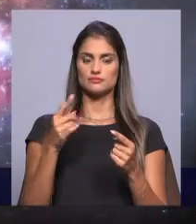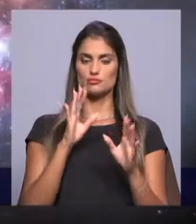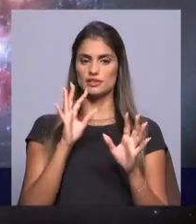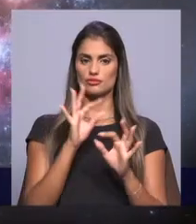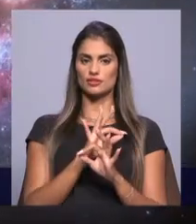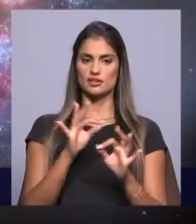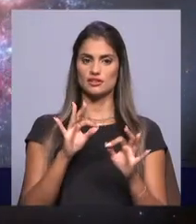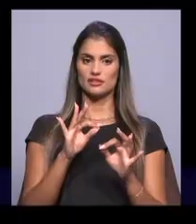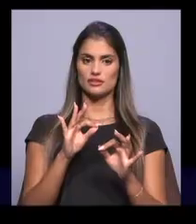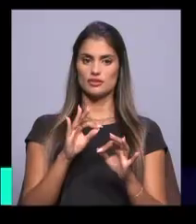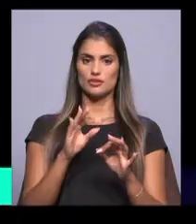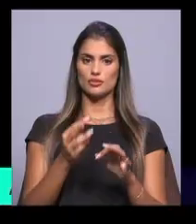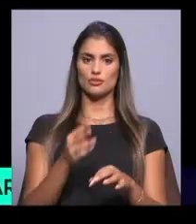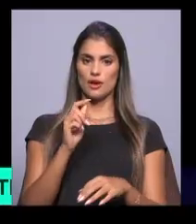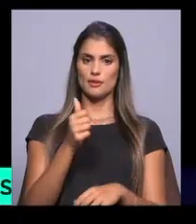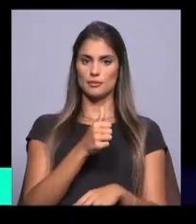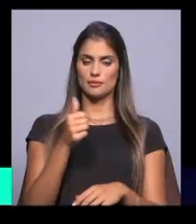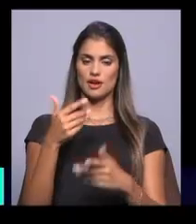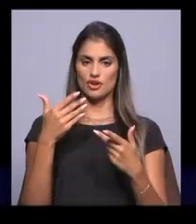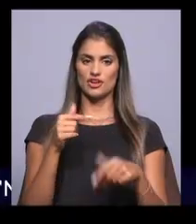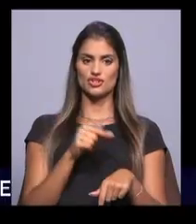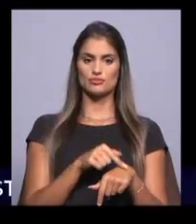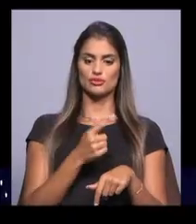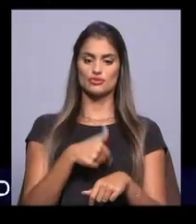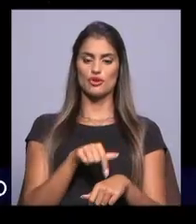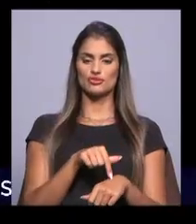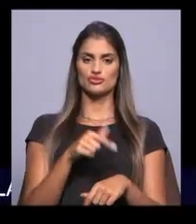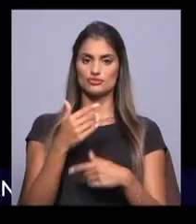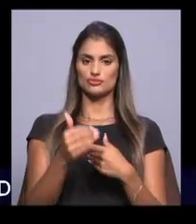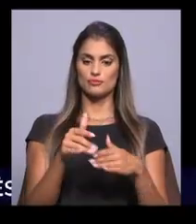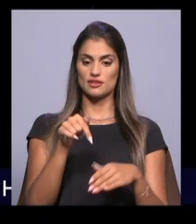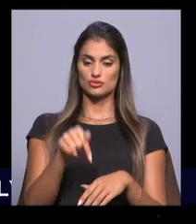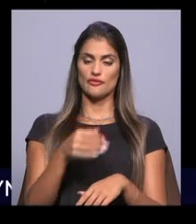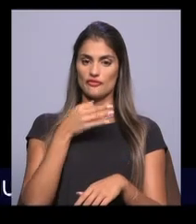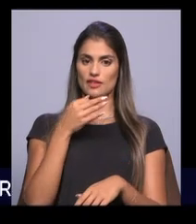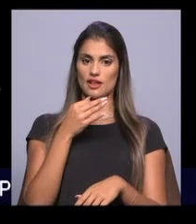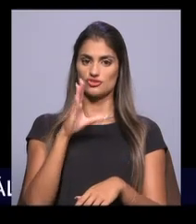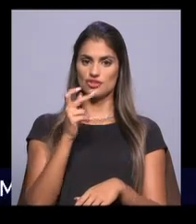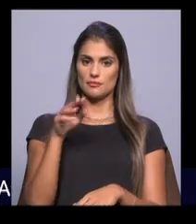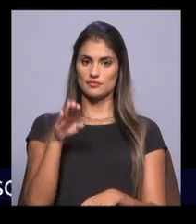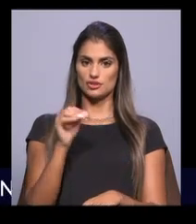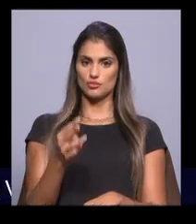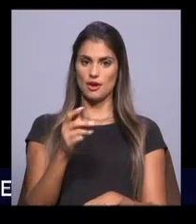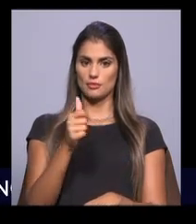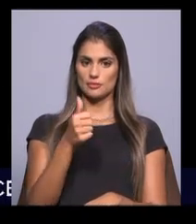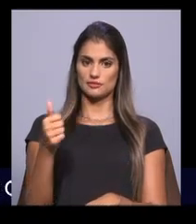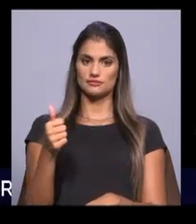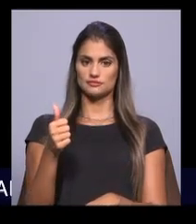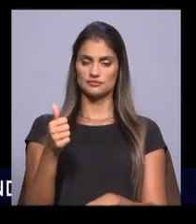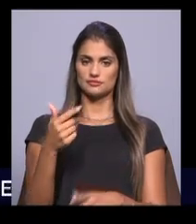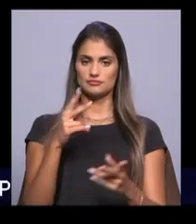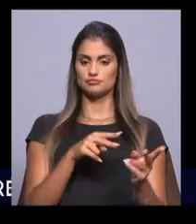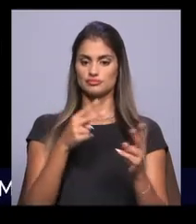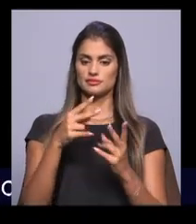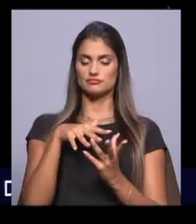extraordinário James Webb. E olha que neste preciso momento em que estamos neste estúdio a falar de James Webb, o telescópio está a enviar para a